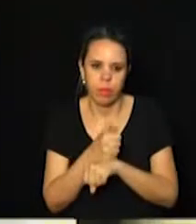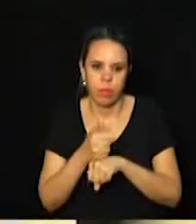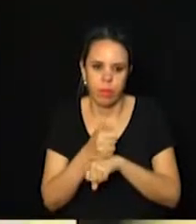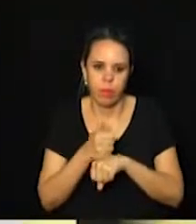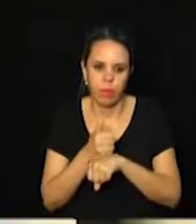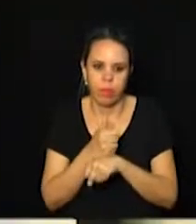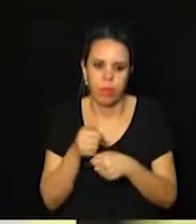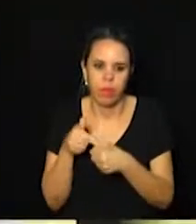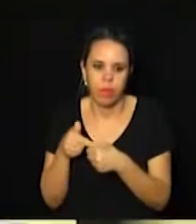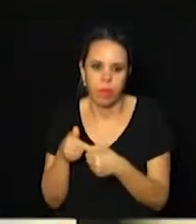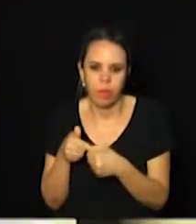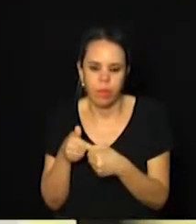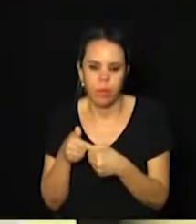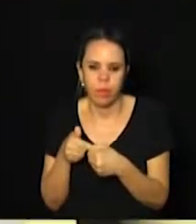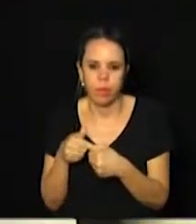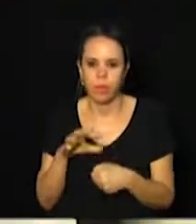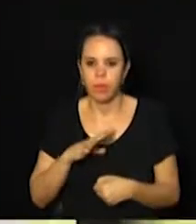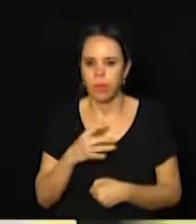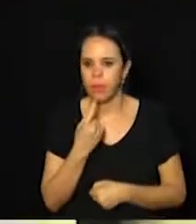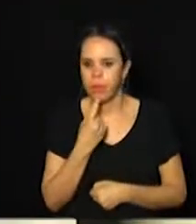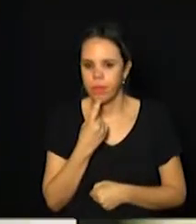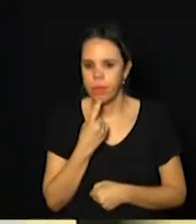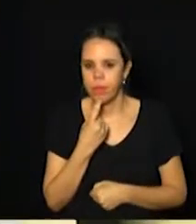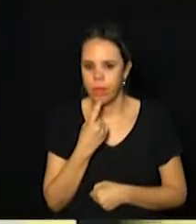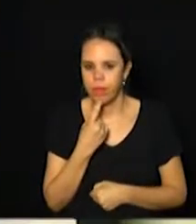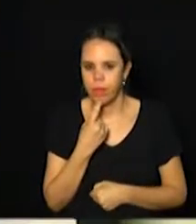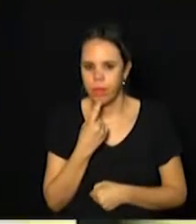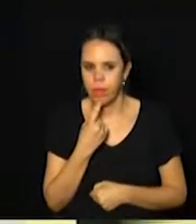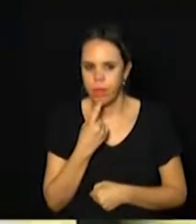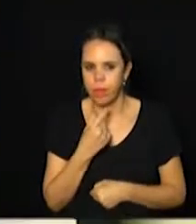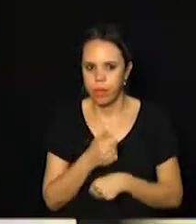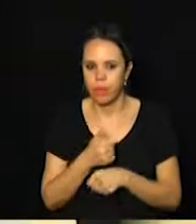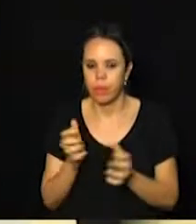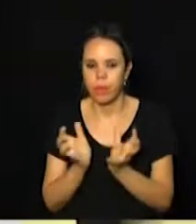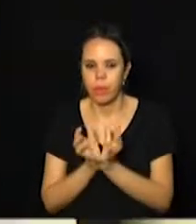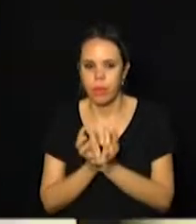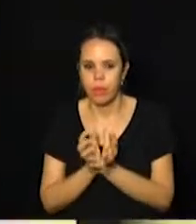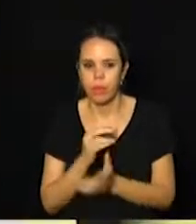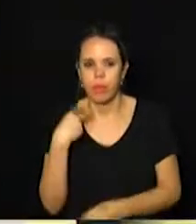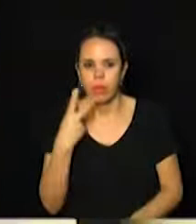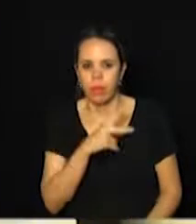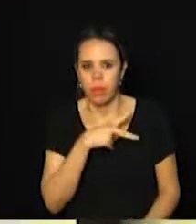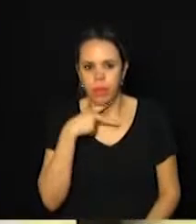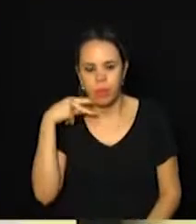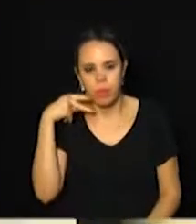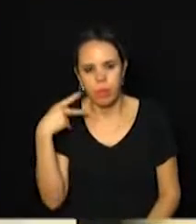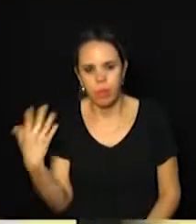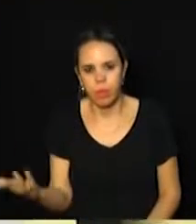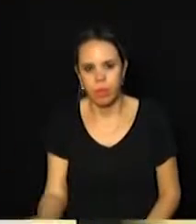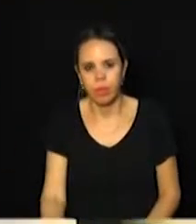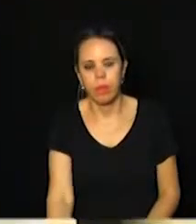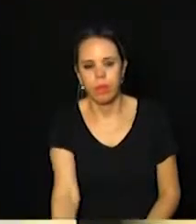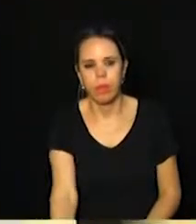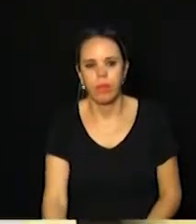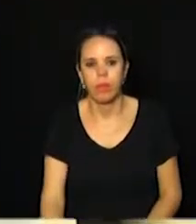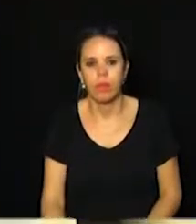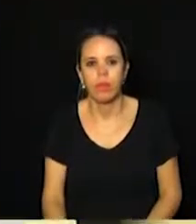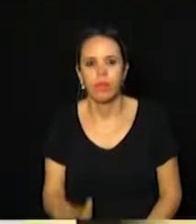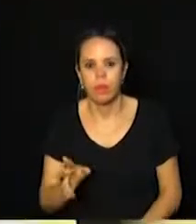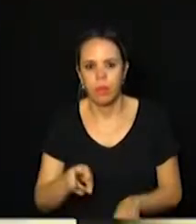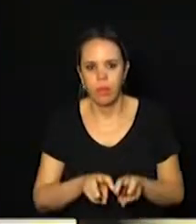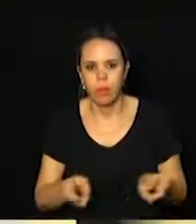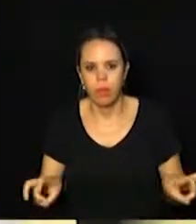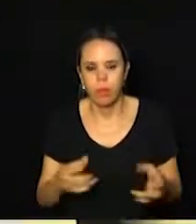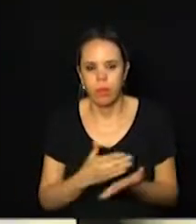do frentista aqui no município de Campinas essa frente parlamentar é presidida pelo vereador permite Monteiro que se encontra